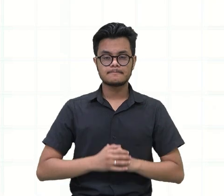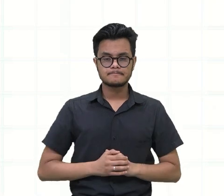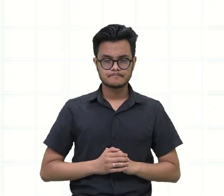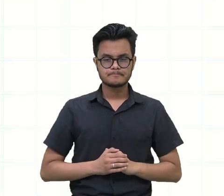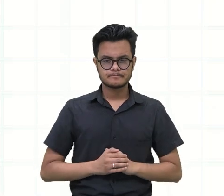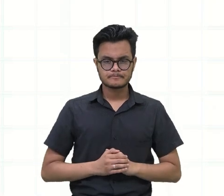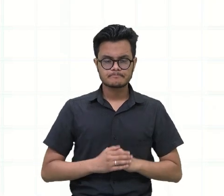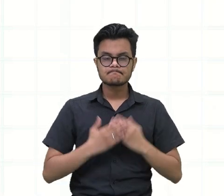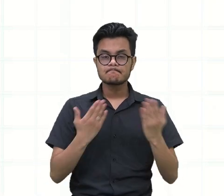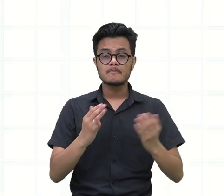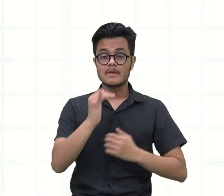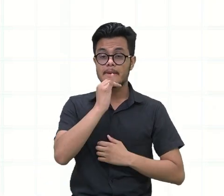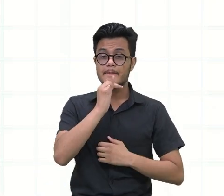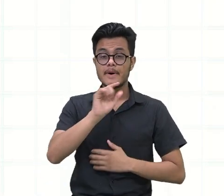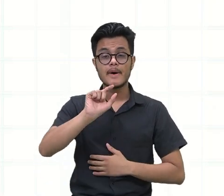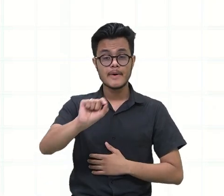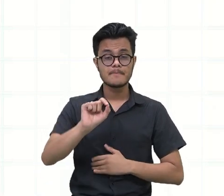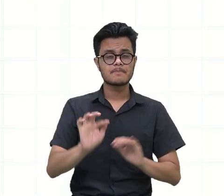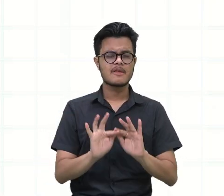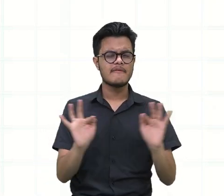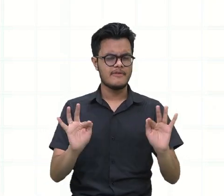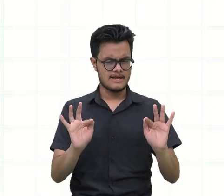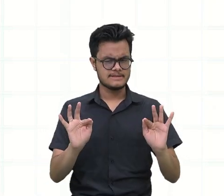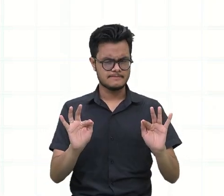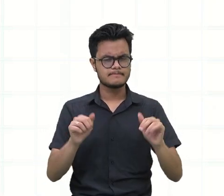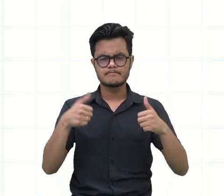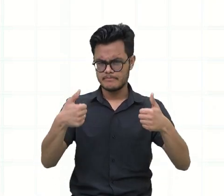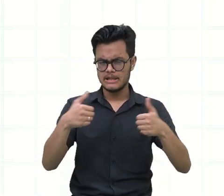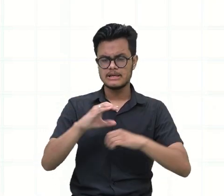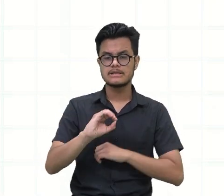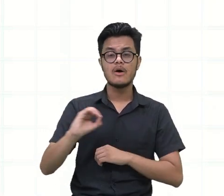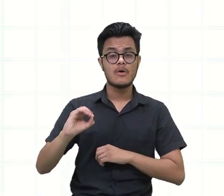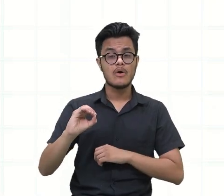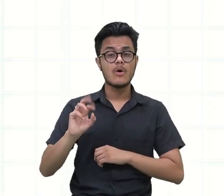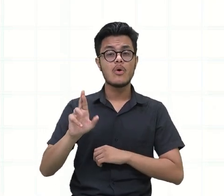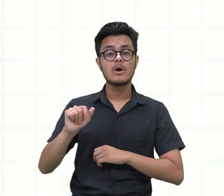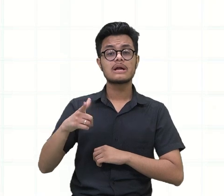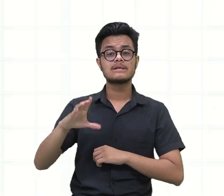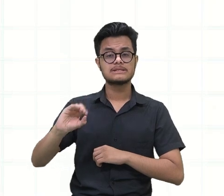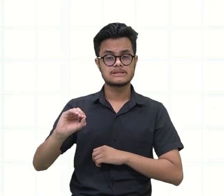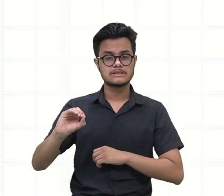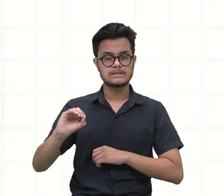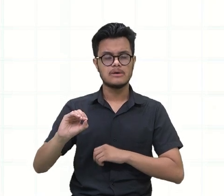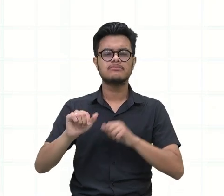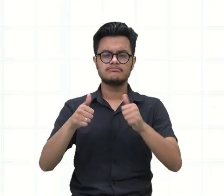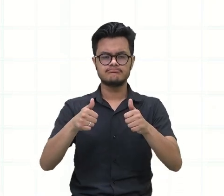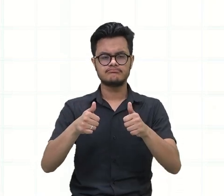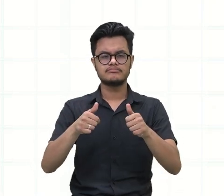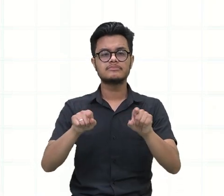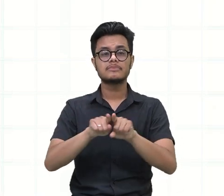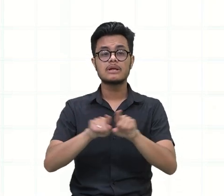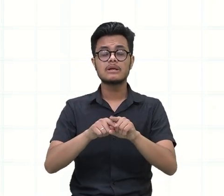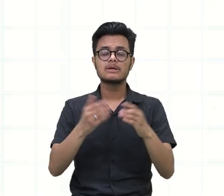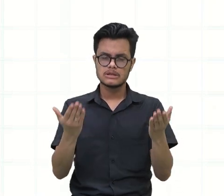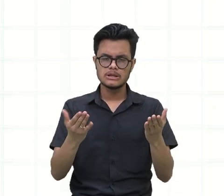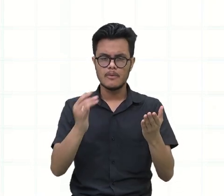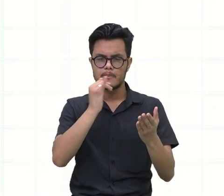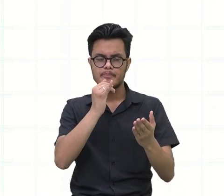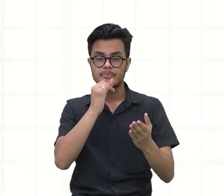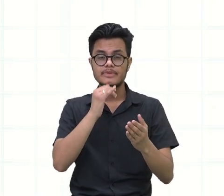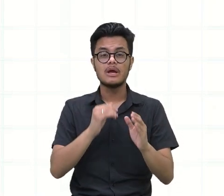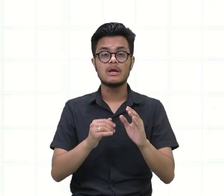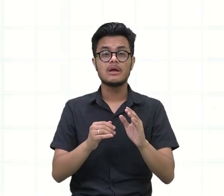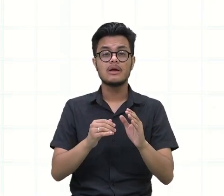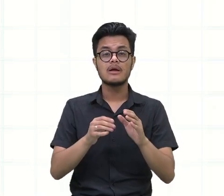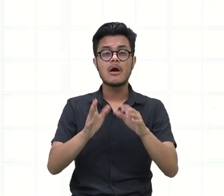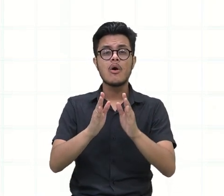Dessa mesma oração, o que foi que eu fiz? Eu retirei, né, uma parte aqui, ó, da oração